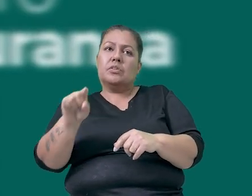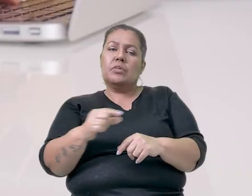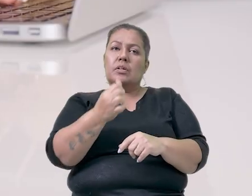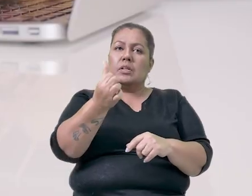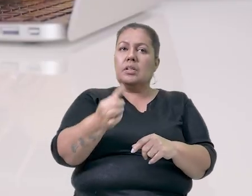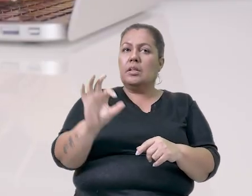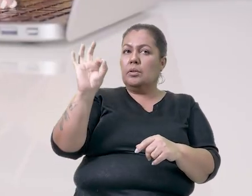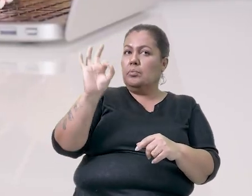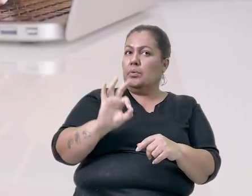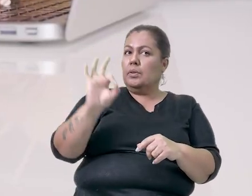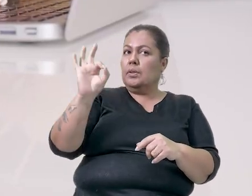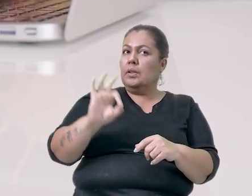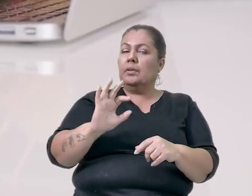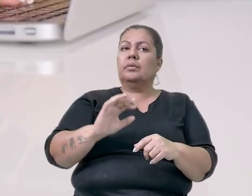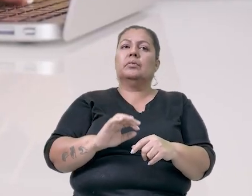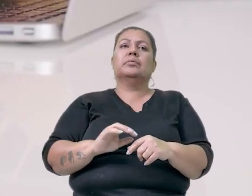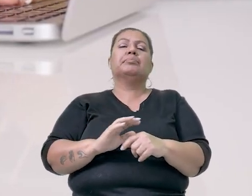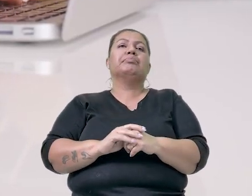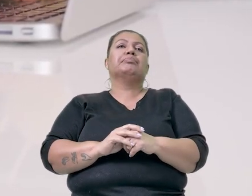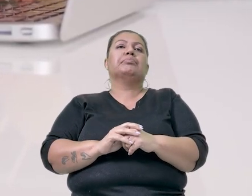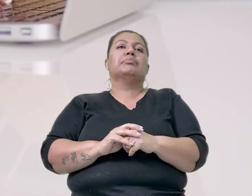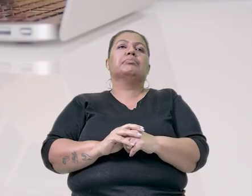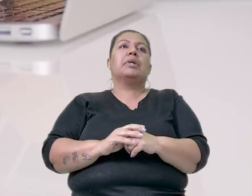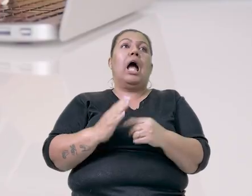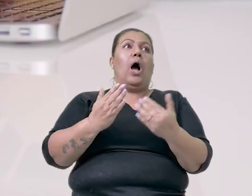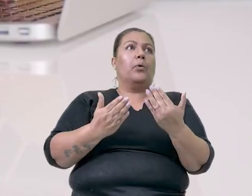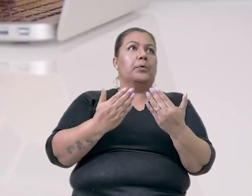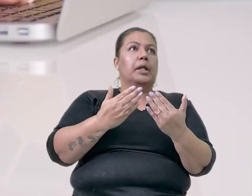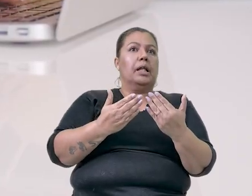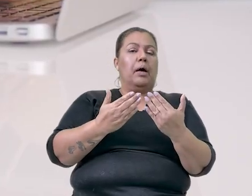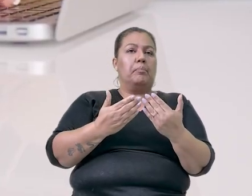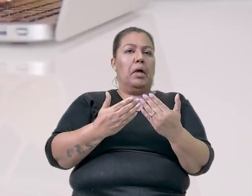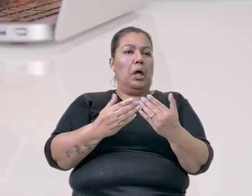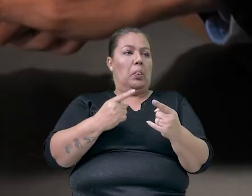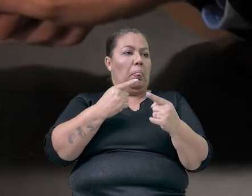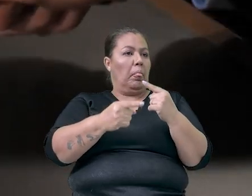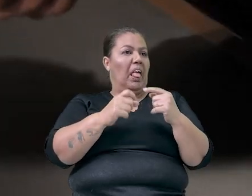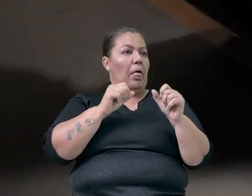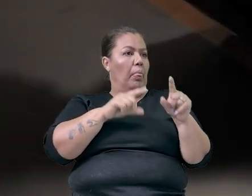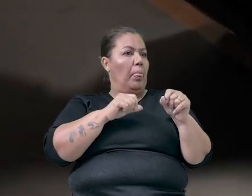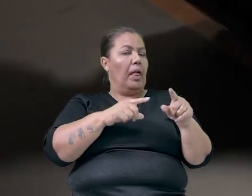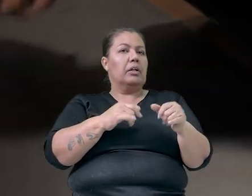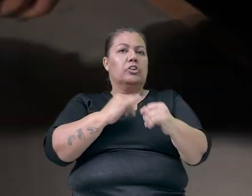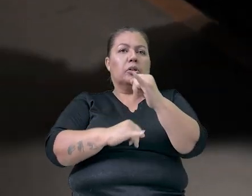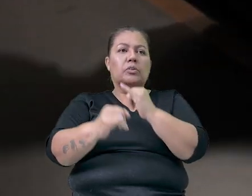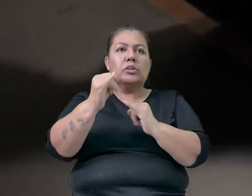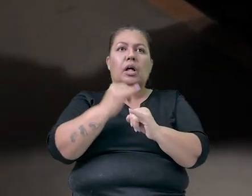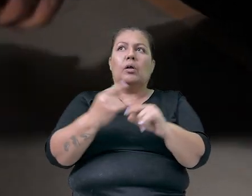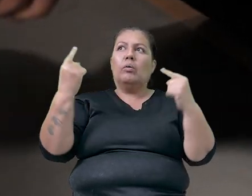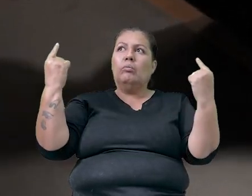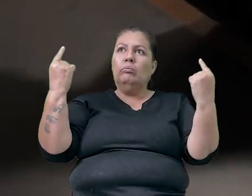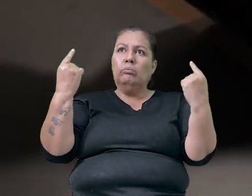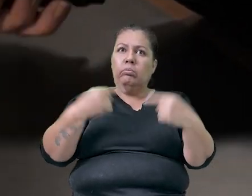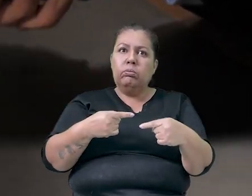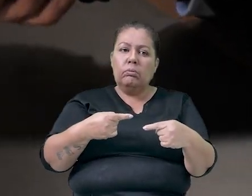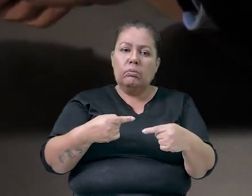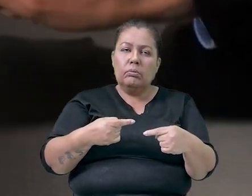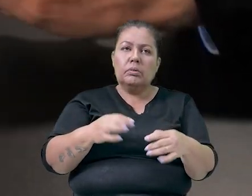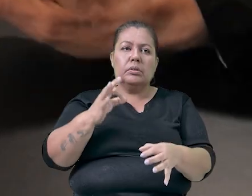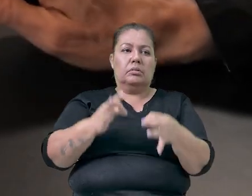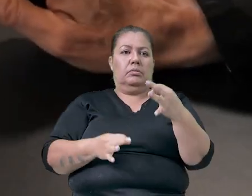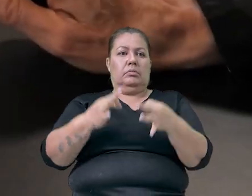246,6%. O tratamento de crimes digitais dessa natureza tem sido um desafio ao sistema judicial como um